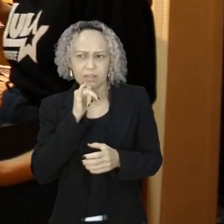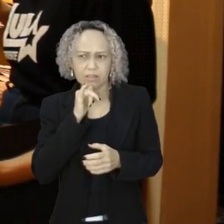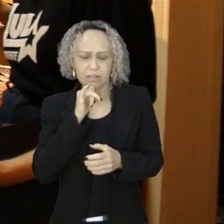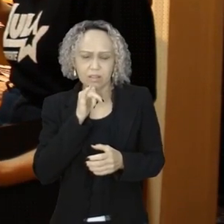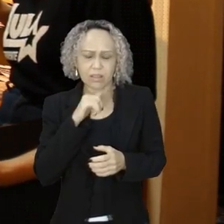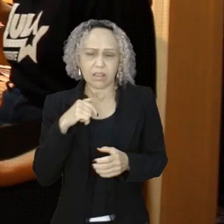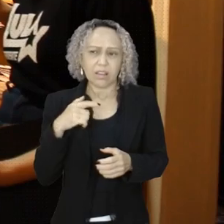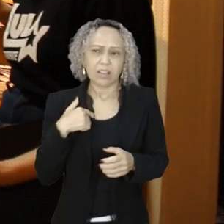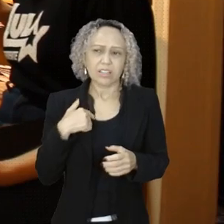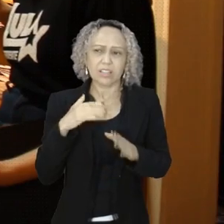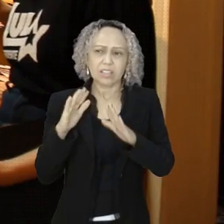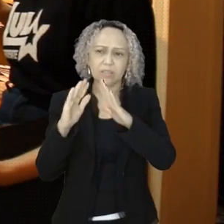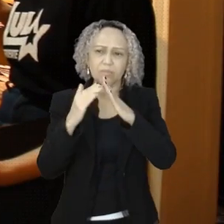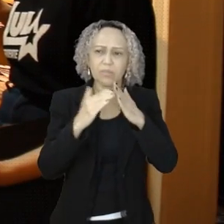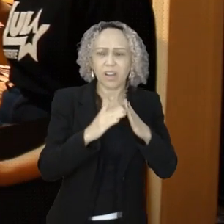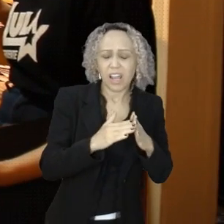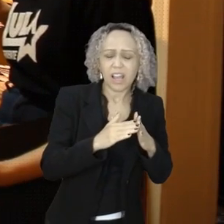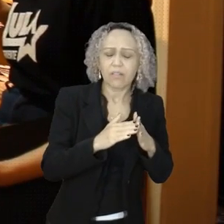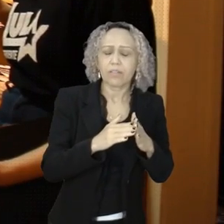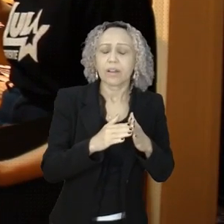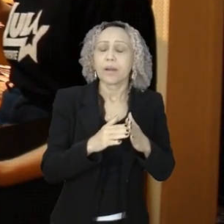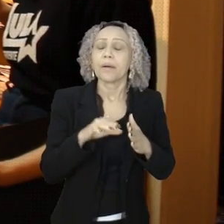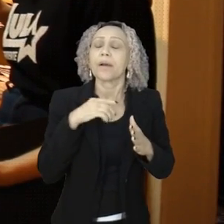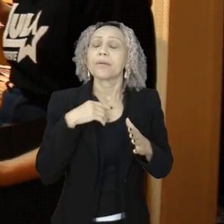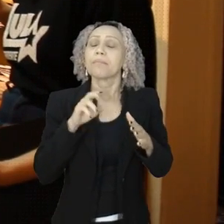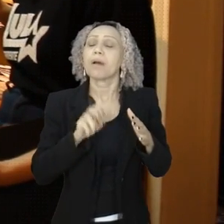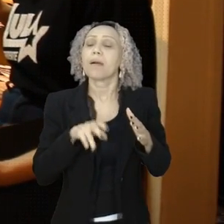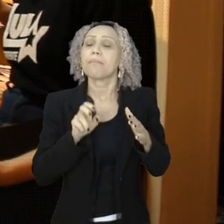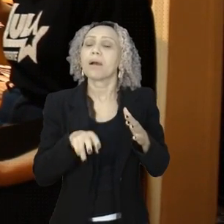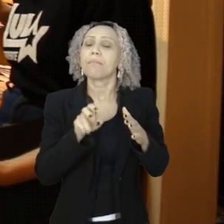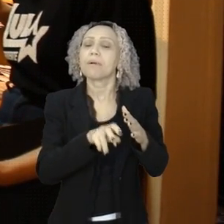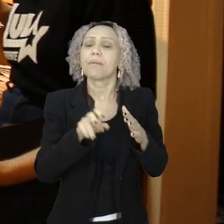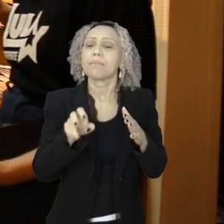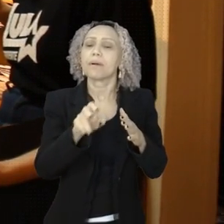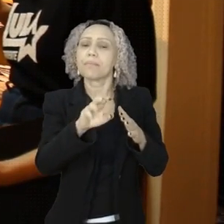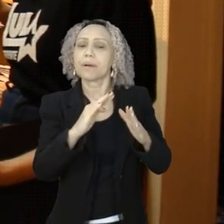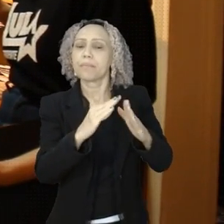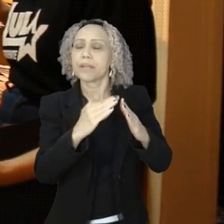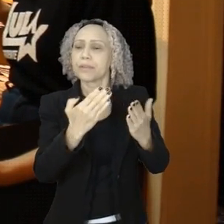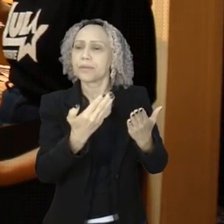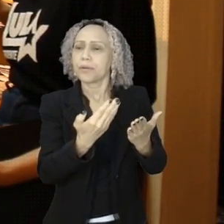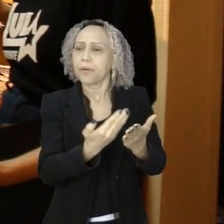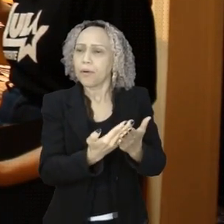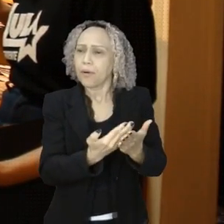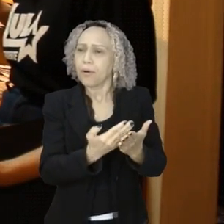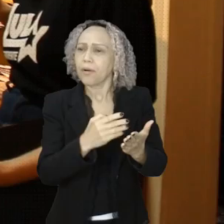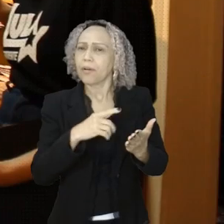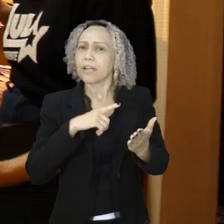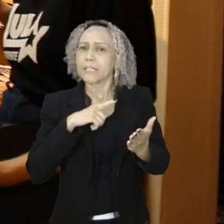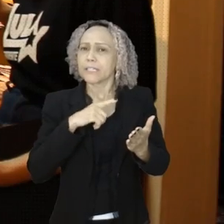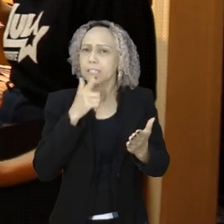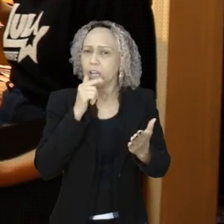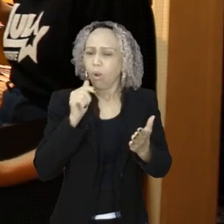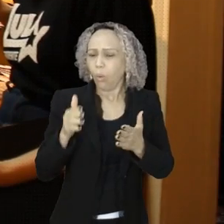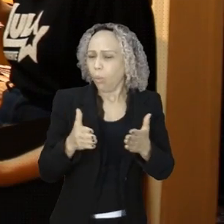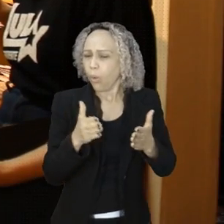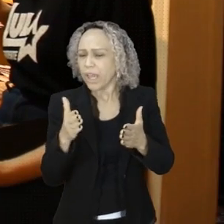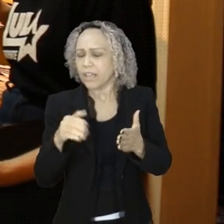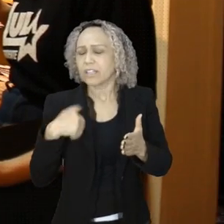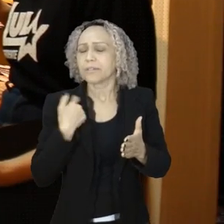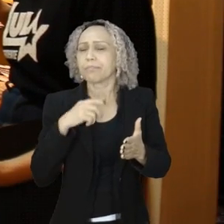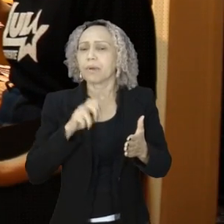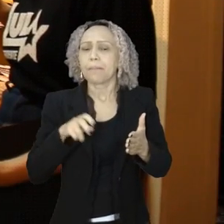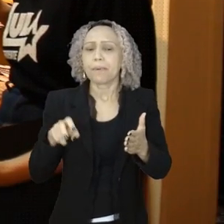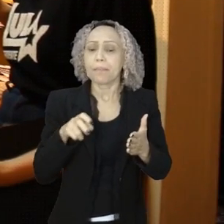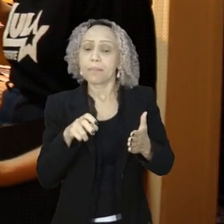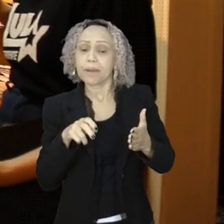um banhadinho para chegar no colégio. Então eu não tinha. Tinha só um colégio primário, que é esse. Depois não